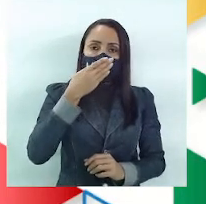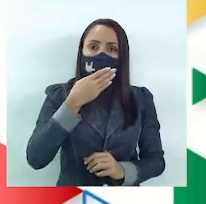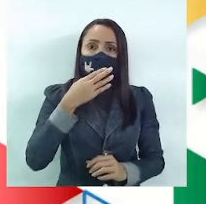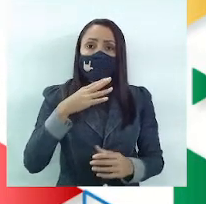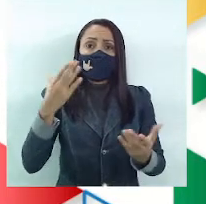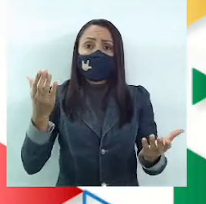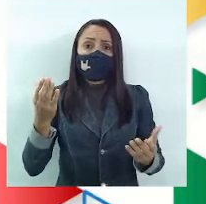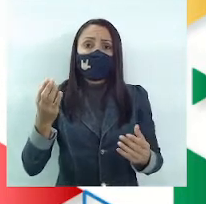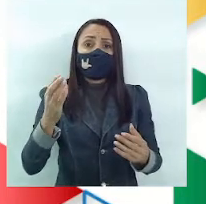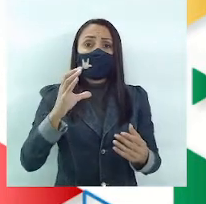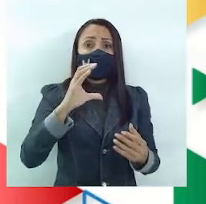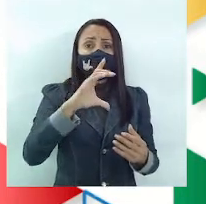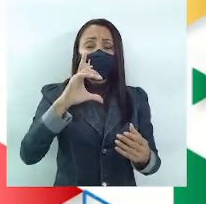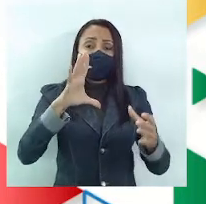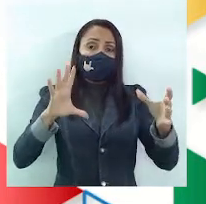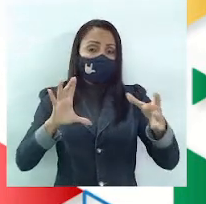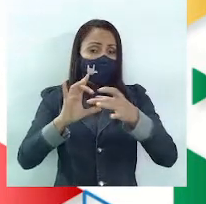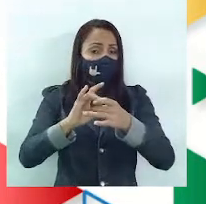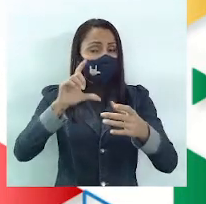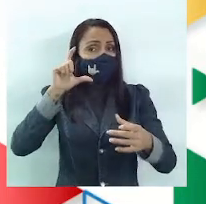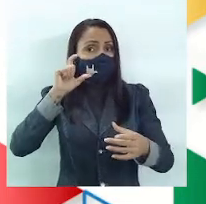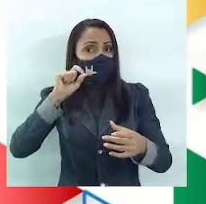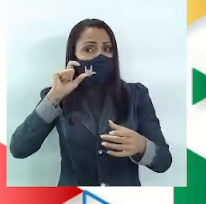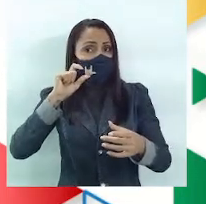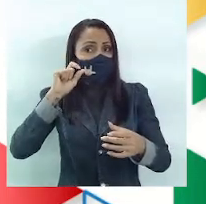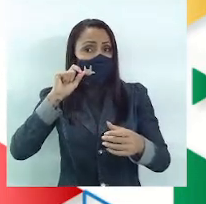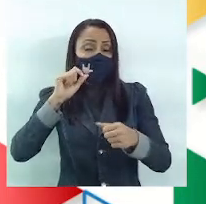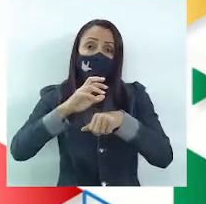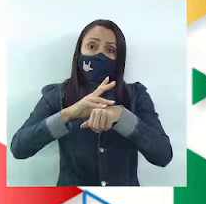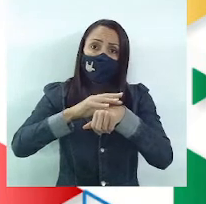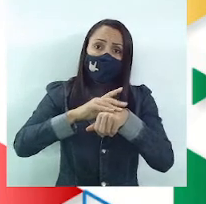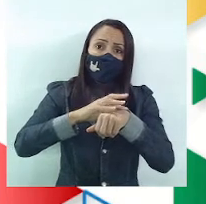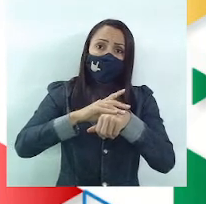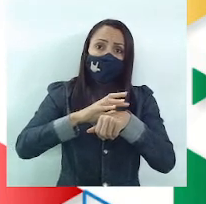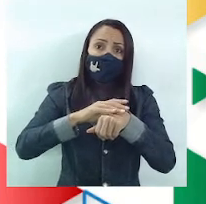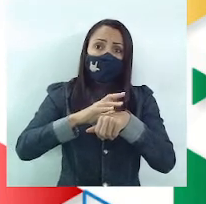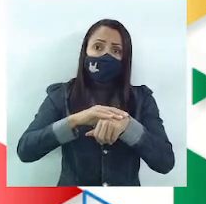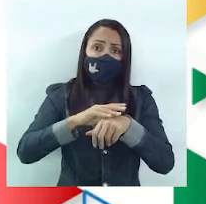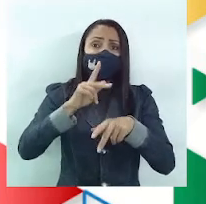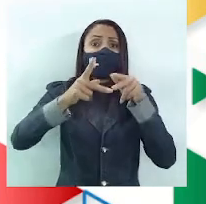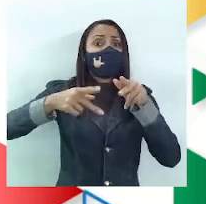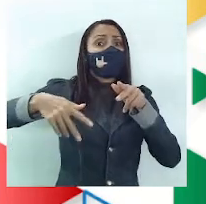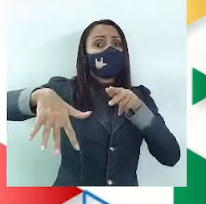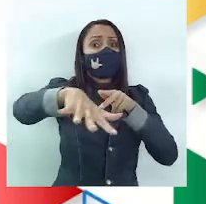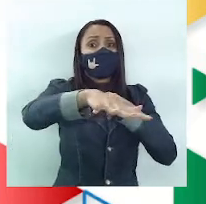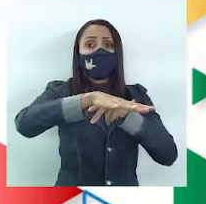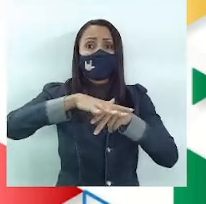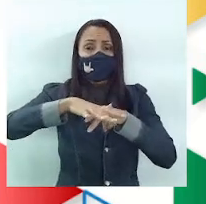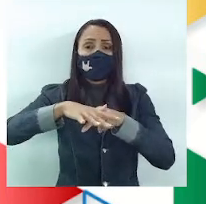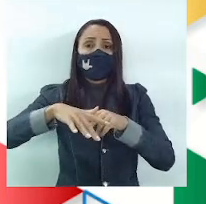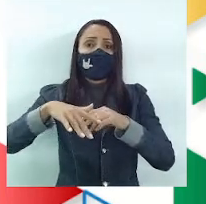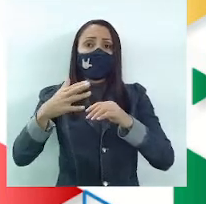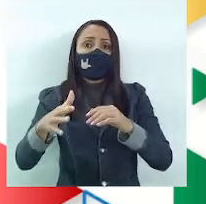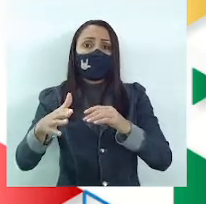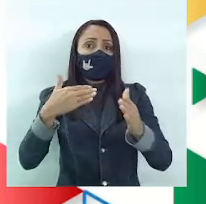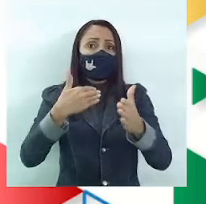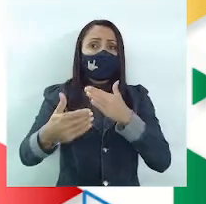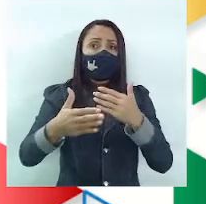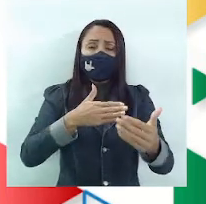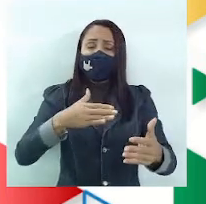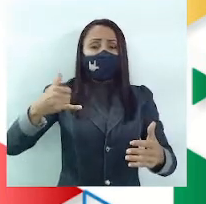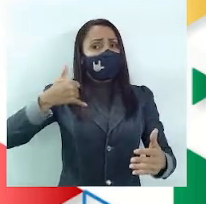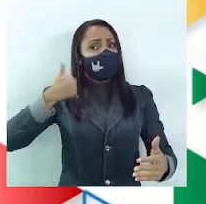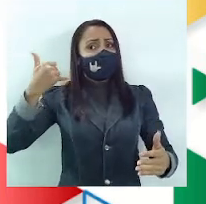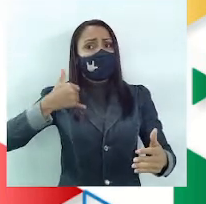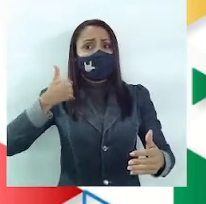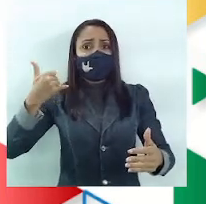está classicamente ligado à cárie, doença que mais acomete a população. Independentemente da faixa etária, ela interfere na